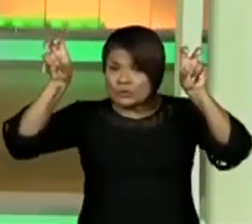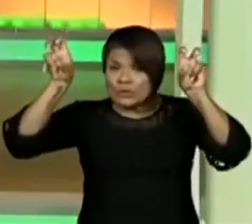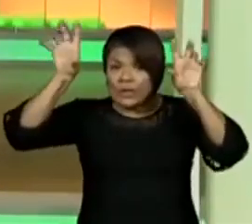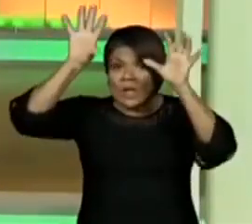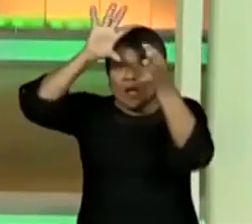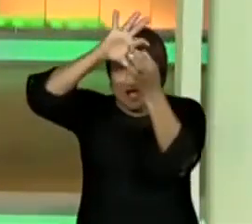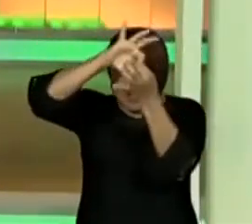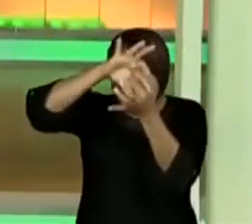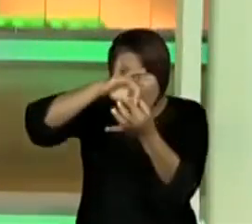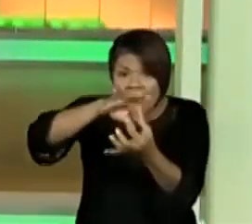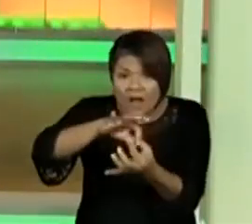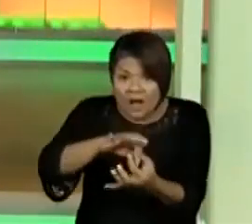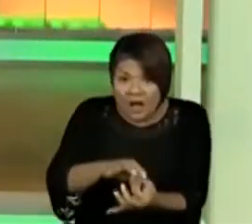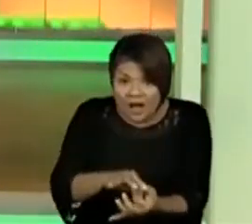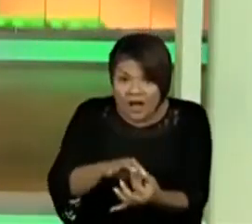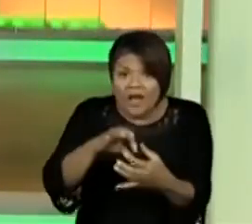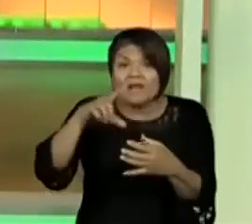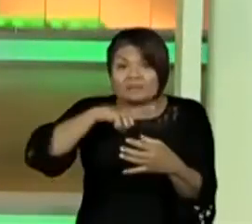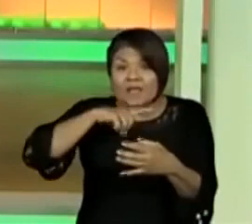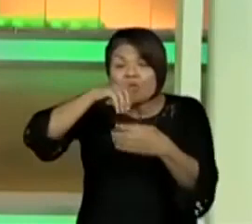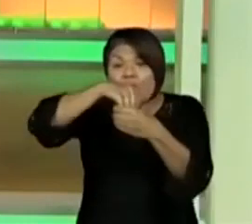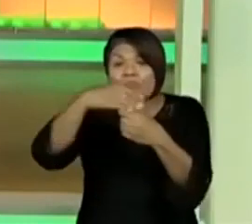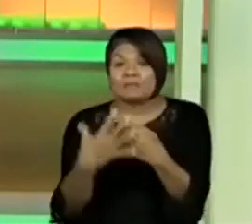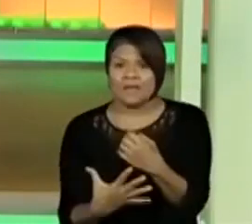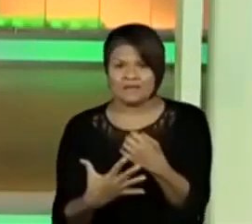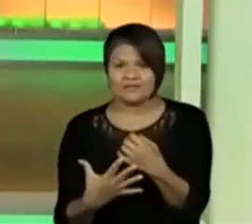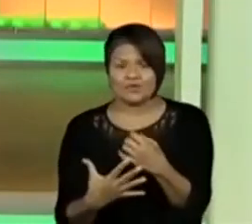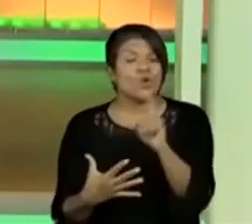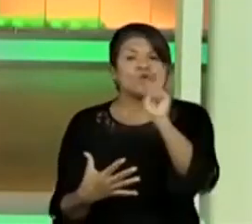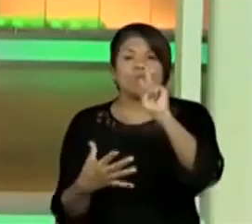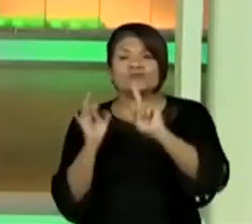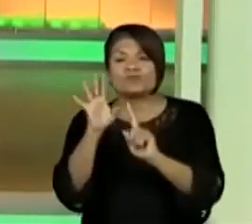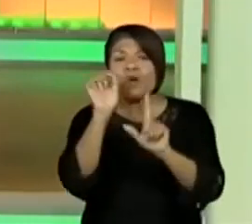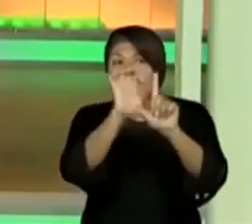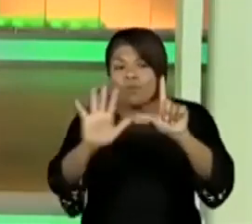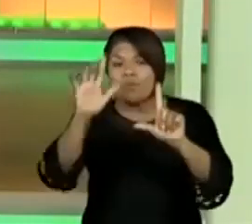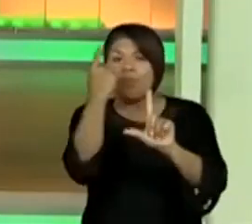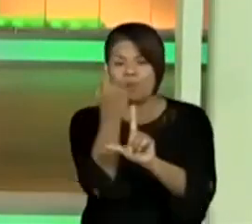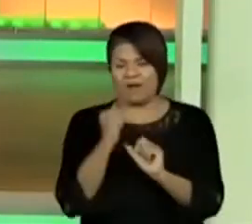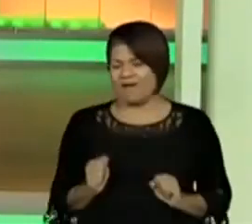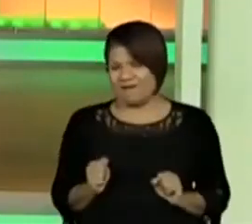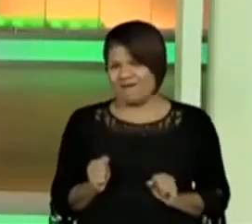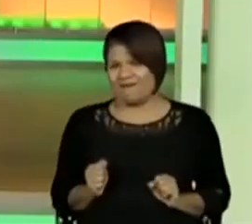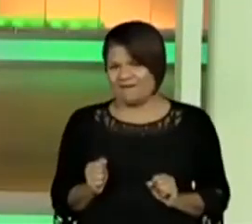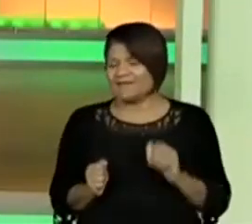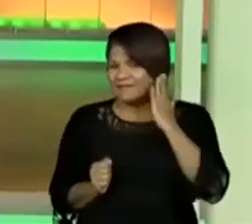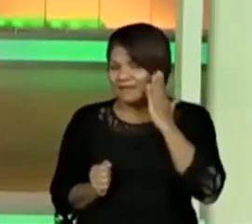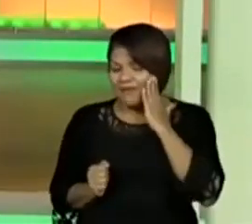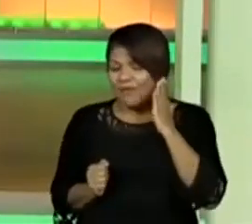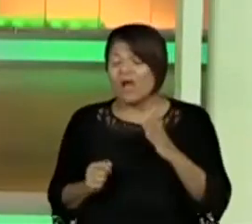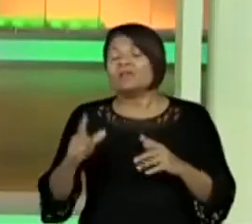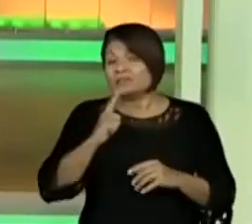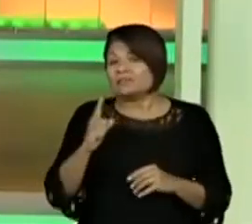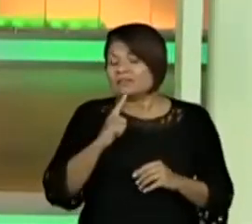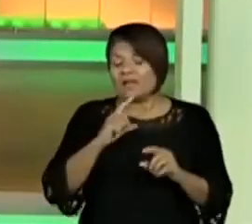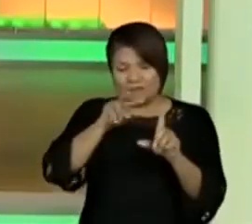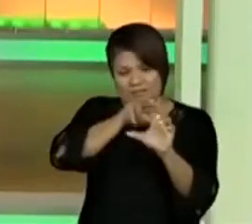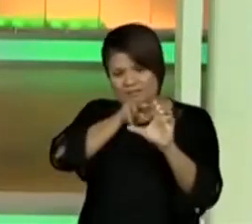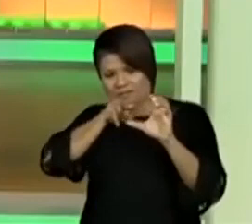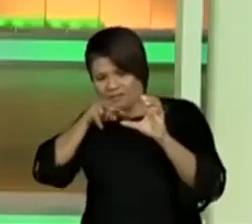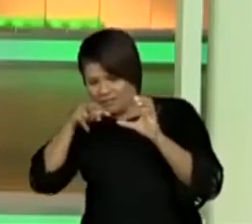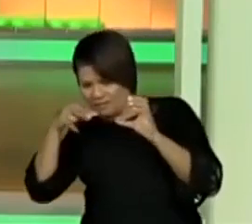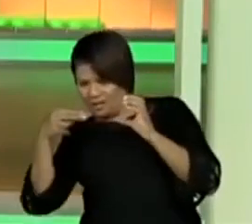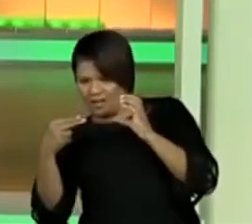está, certo? Entender que não é uma imagem só, que nem, por exemplo, vocês estão olhando para mim, a imagem não é aqui, tem 360, ou seja, ela